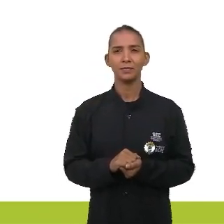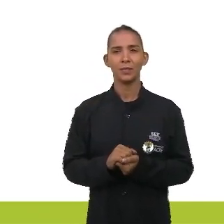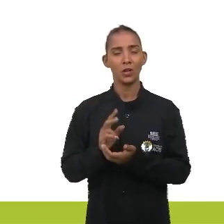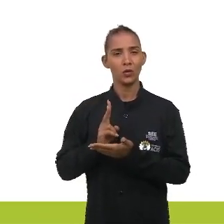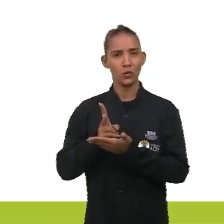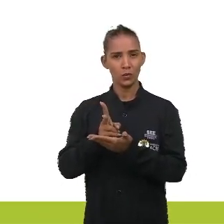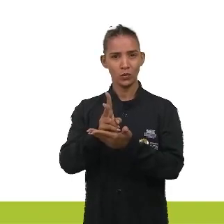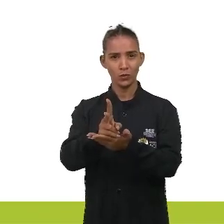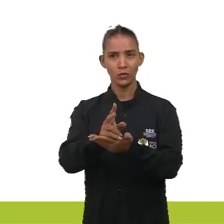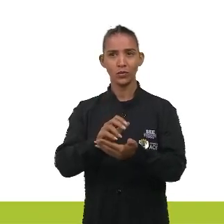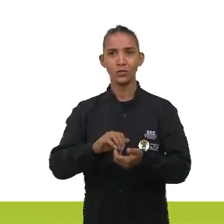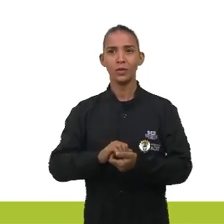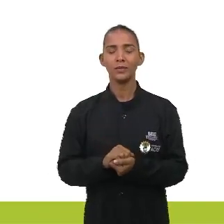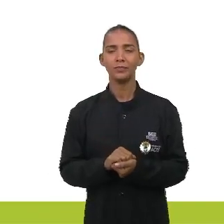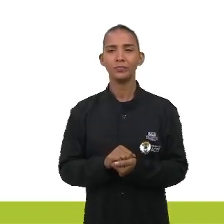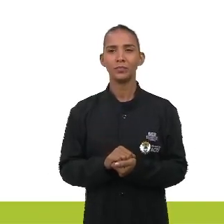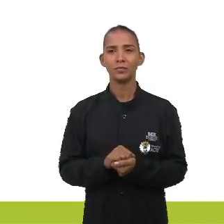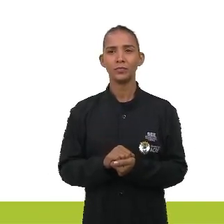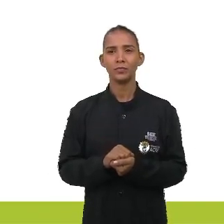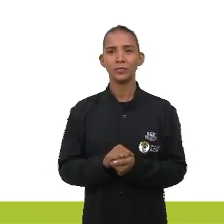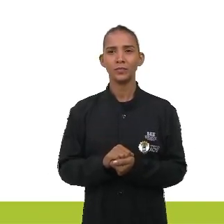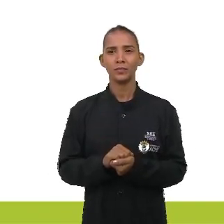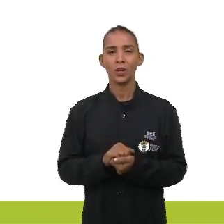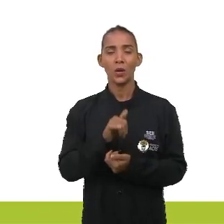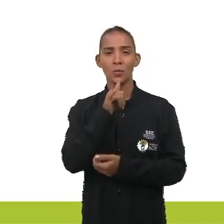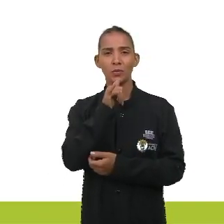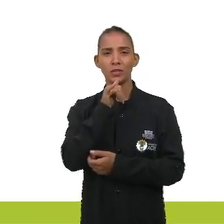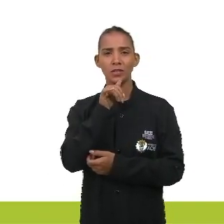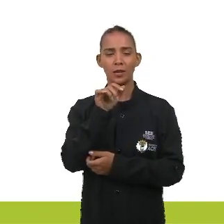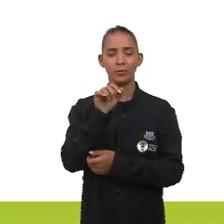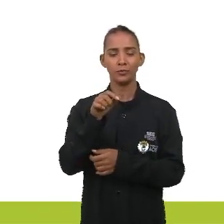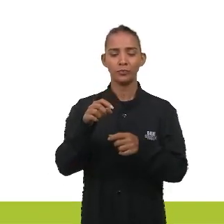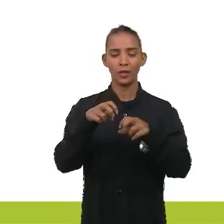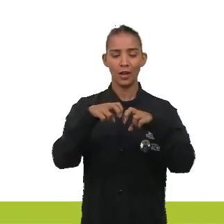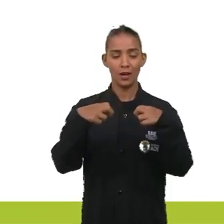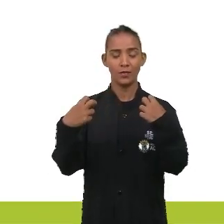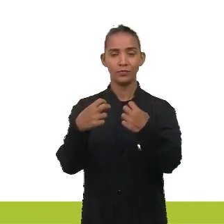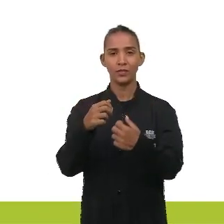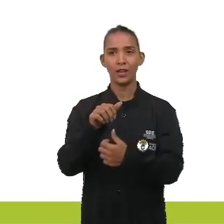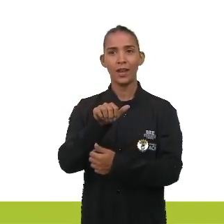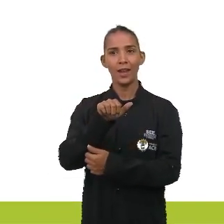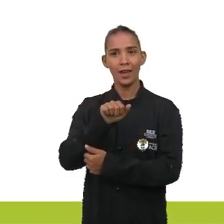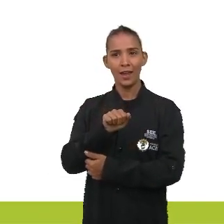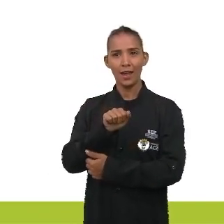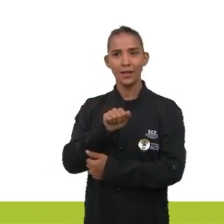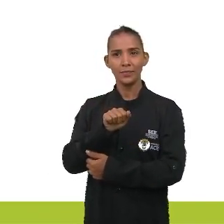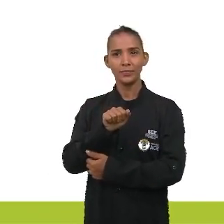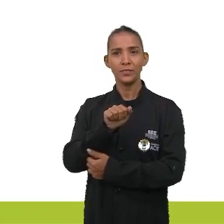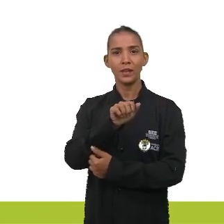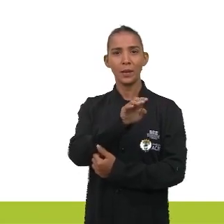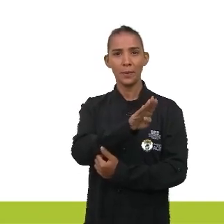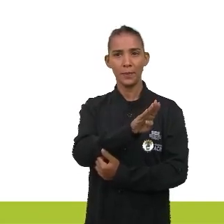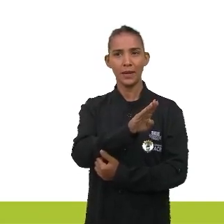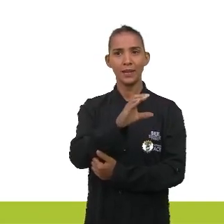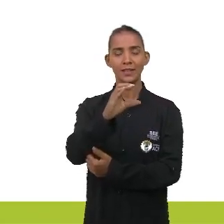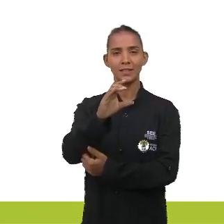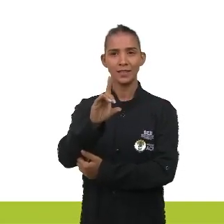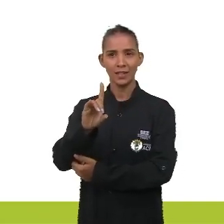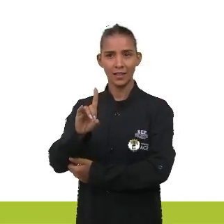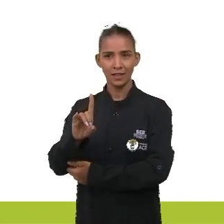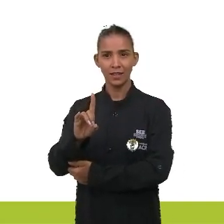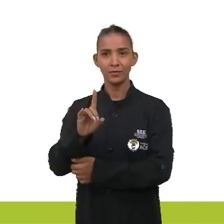Continuando, digamos que A esteja aqui, B esteja aqui, C esteja aqui e D esteja aqui. E por fim,